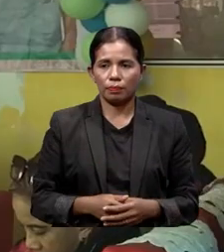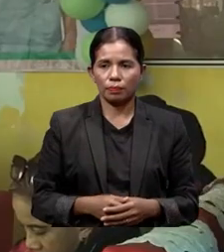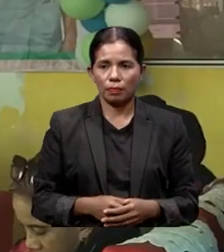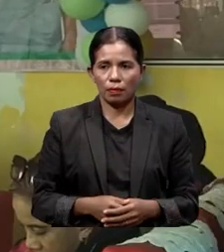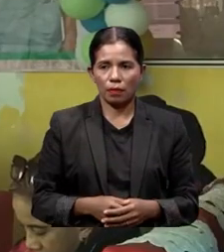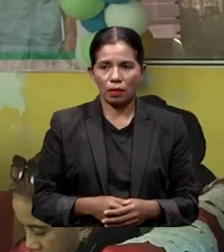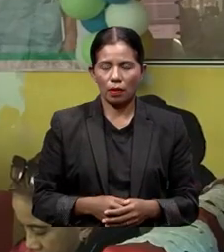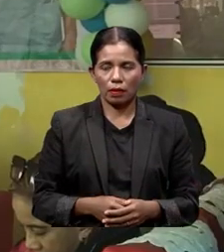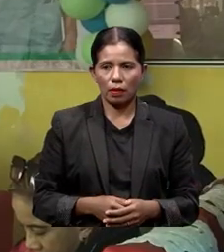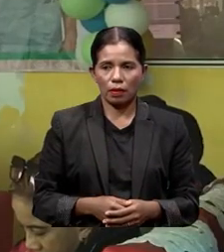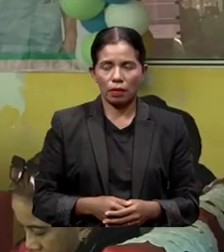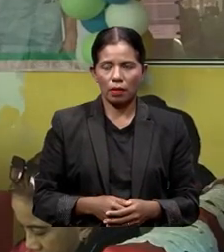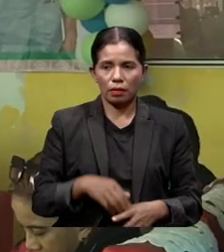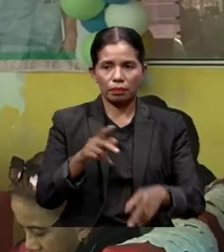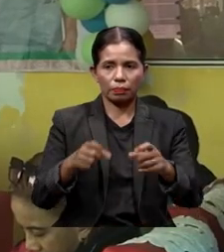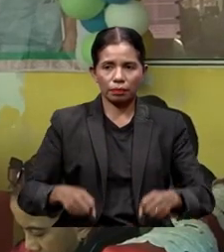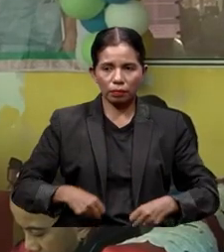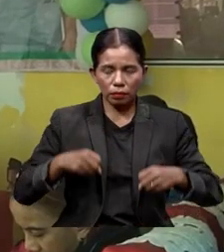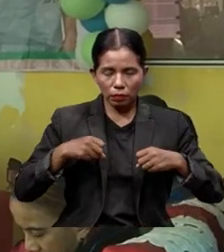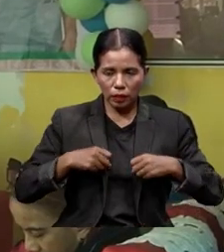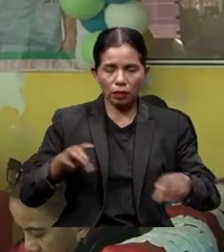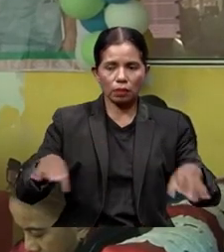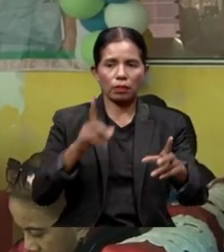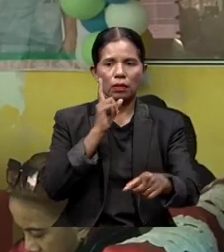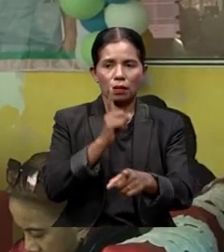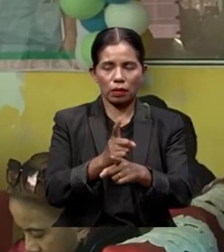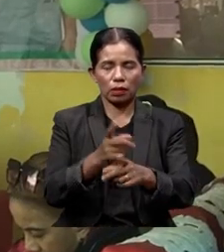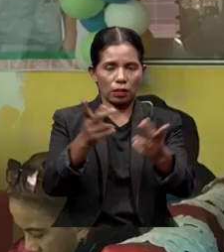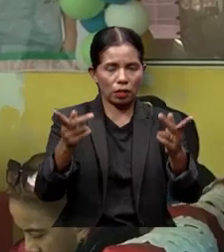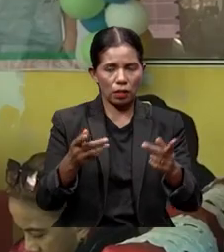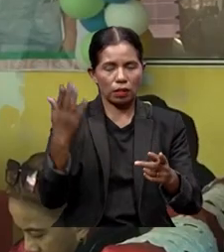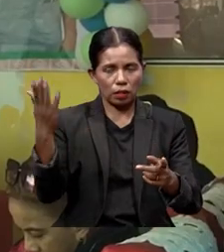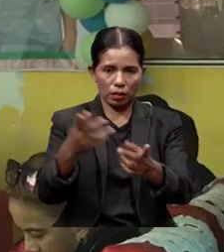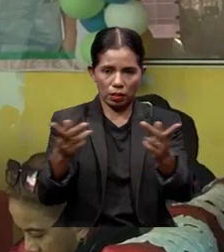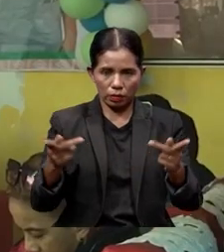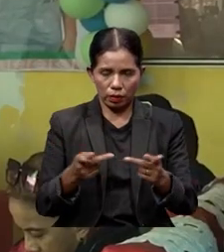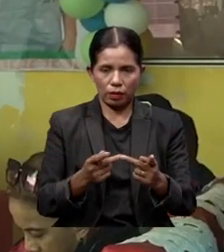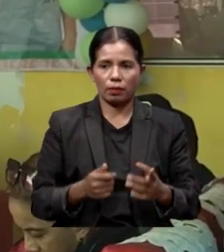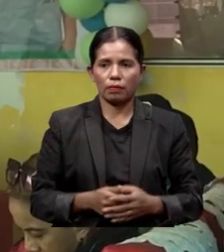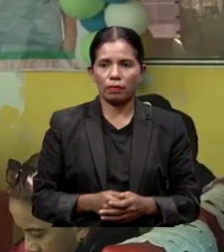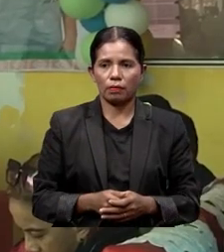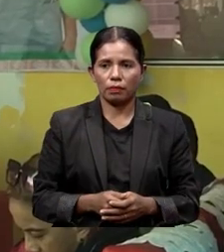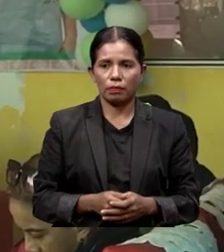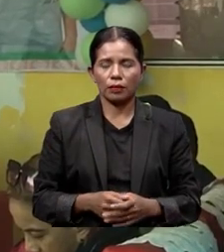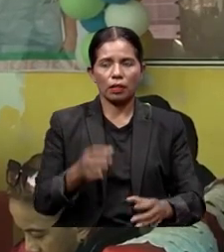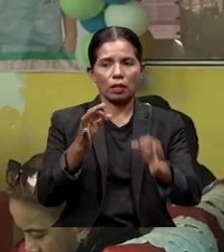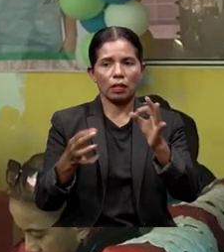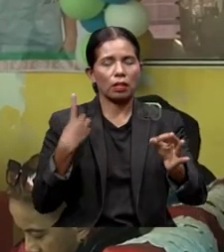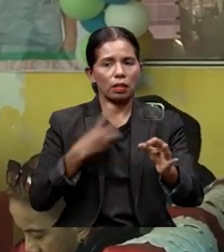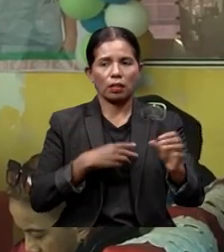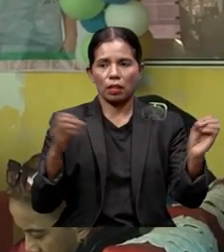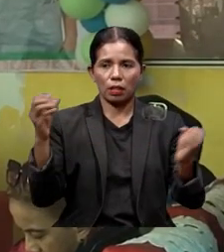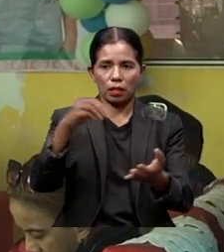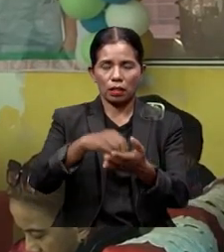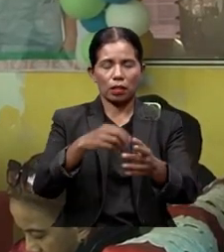Espaço Saúde Sira tem que apropriar e renefati. E quando está investindo na EMA